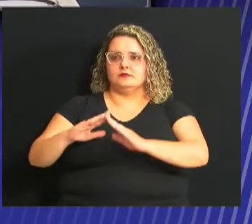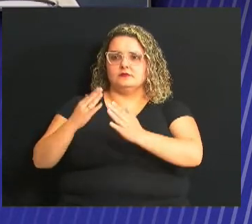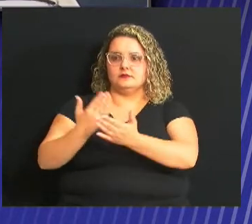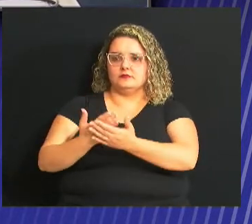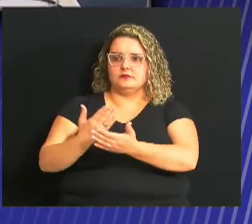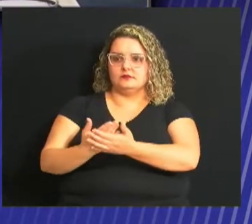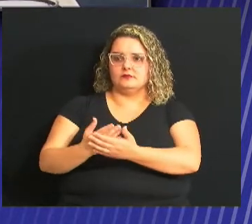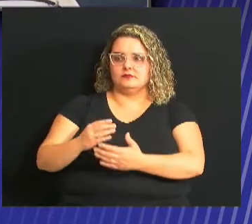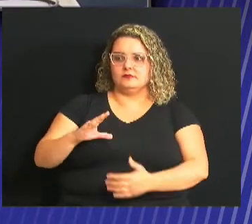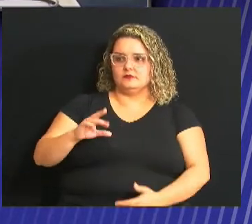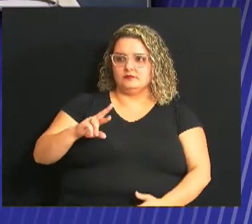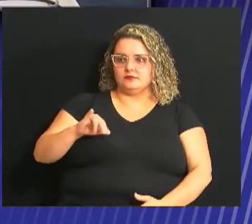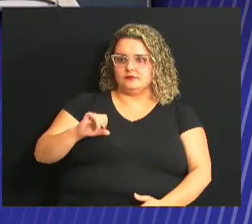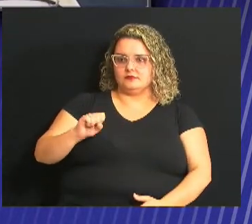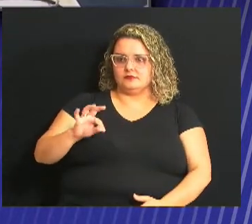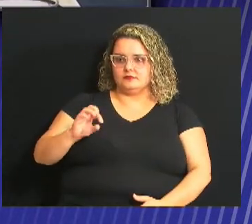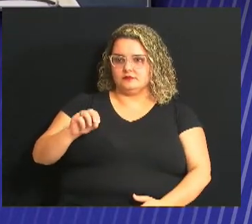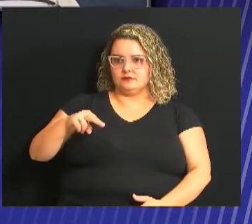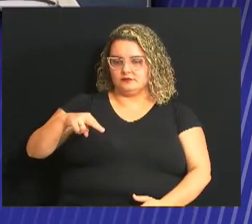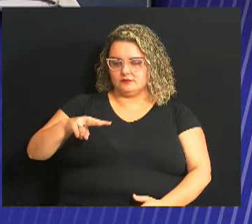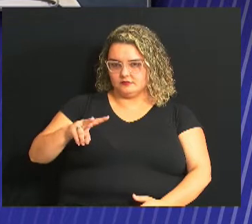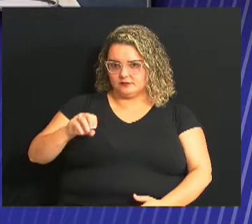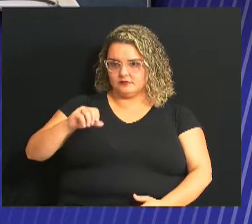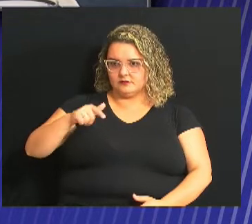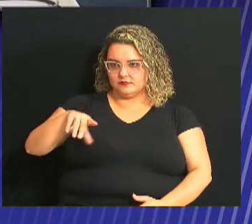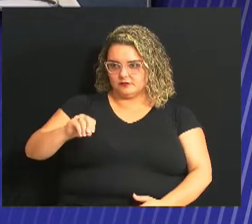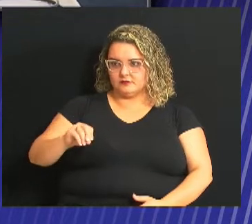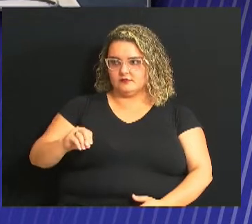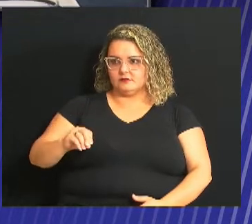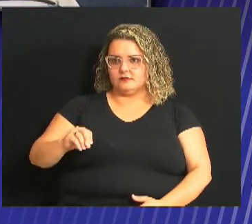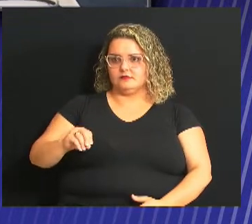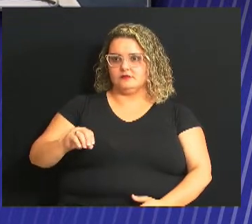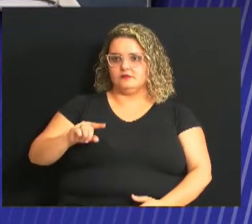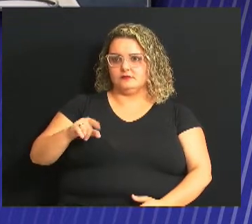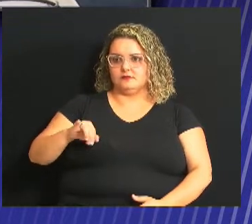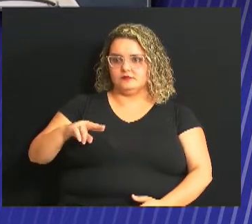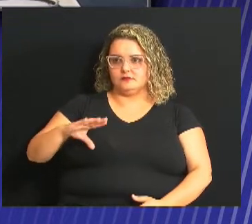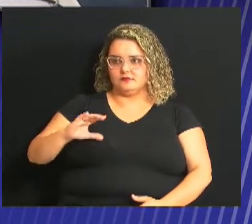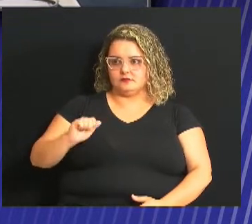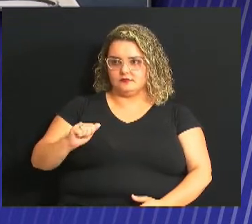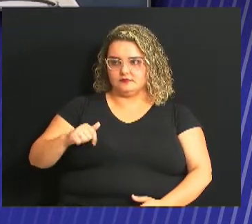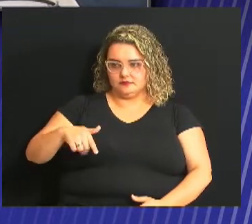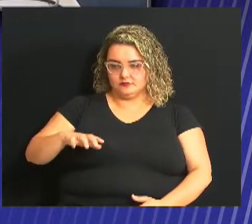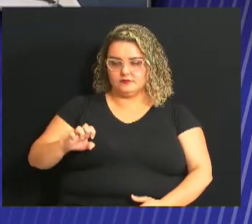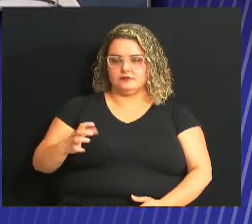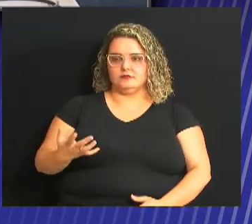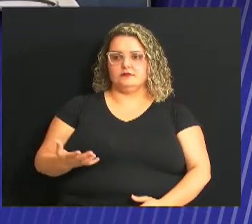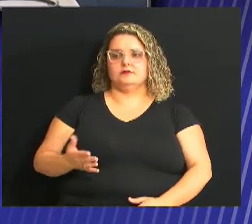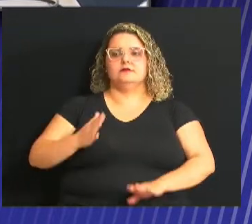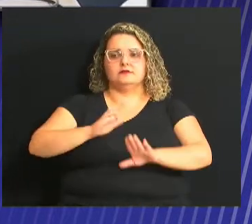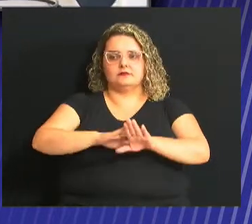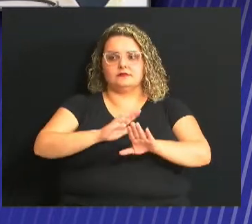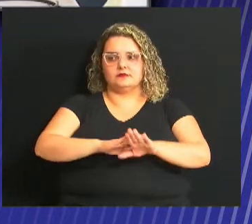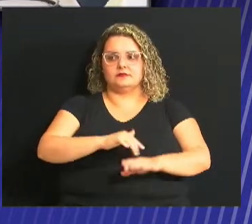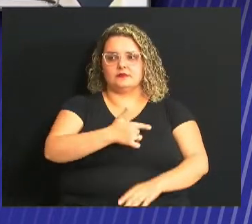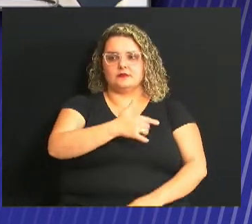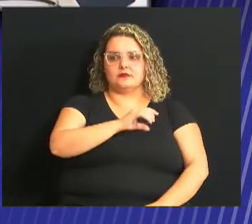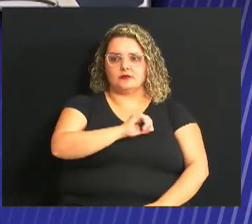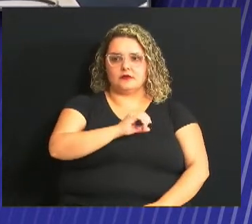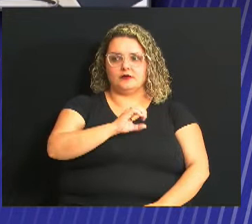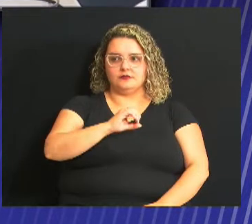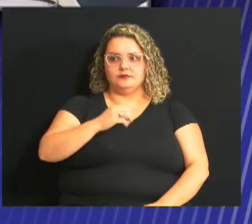Zinck, também lá na nossa região, nossa querida Vila Boa Vista, e atua nessa função desde